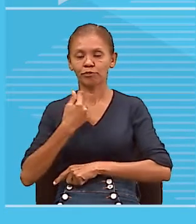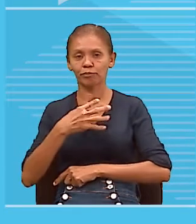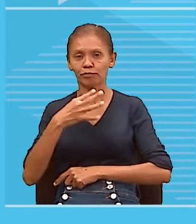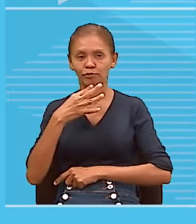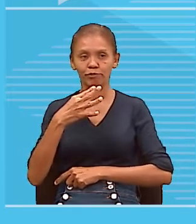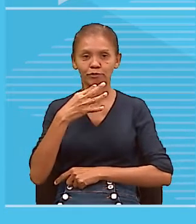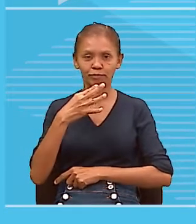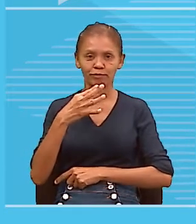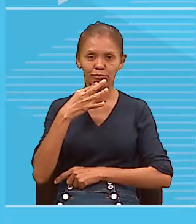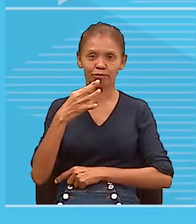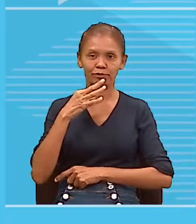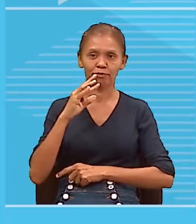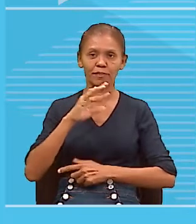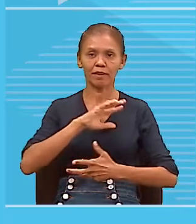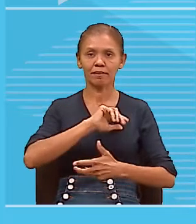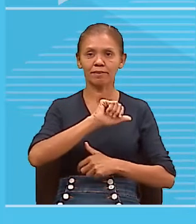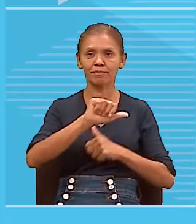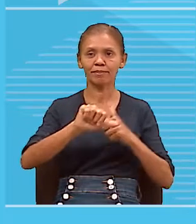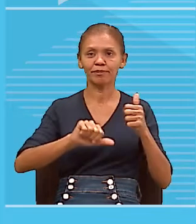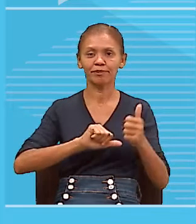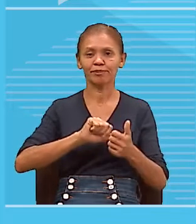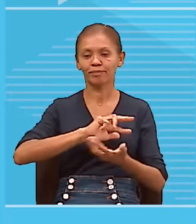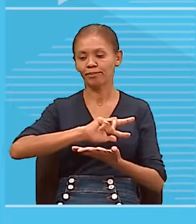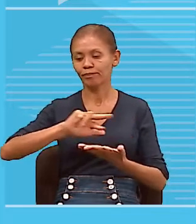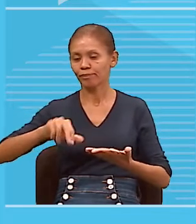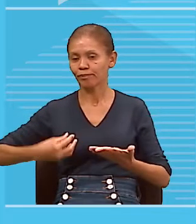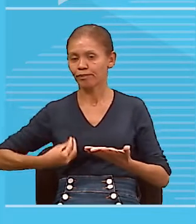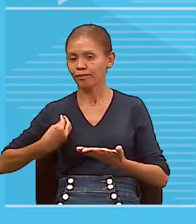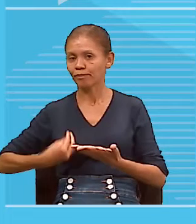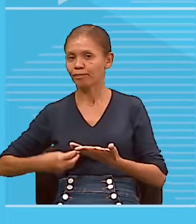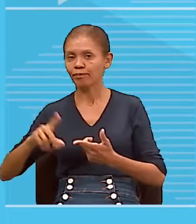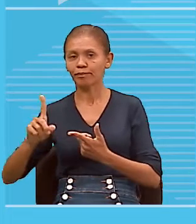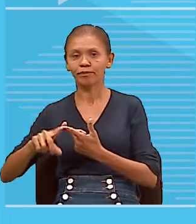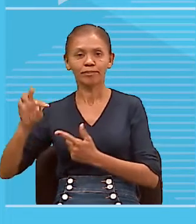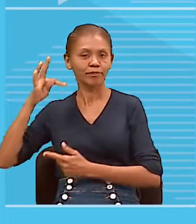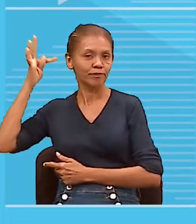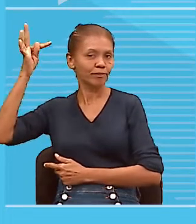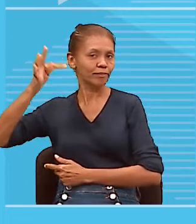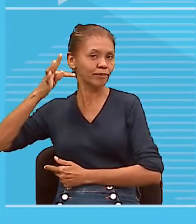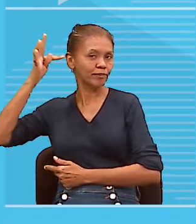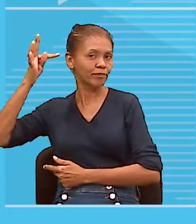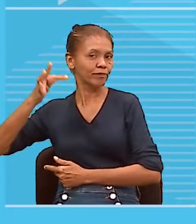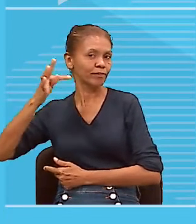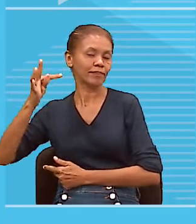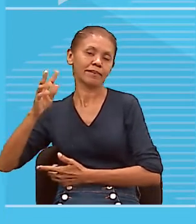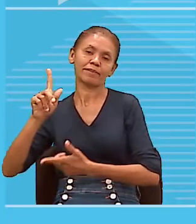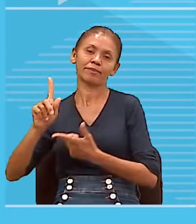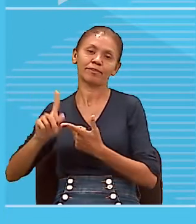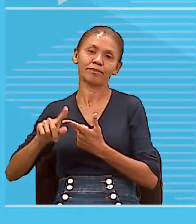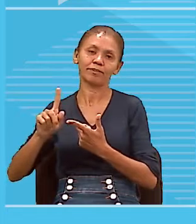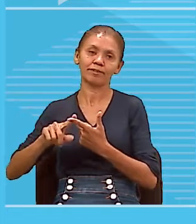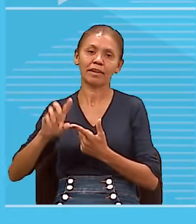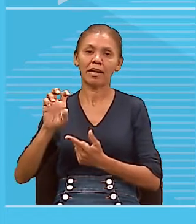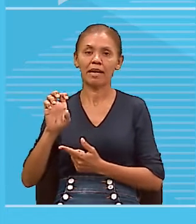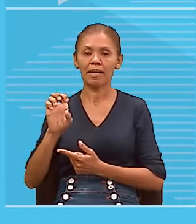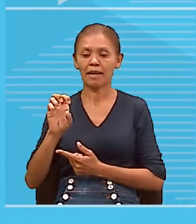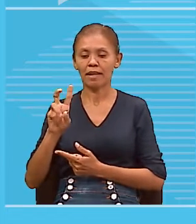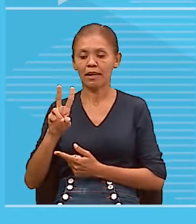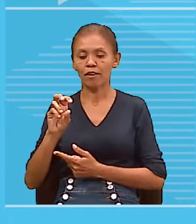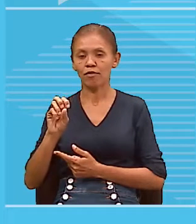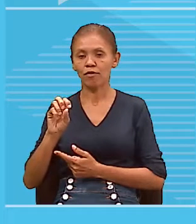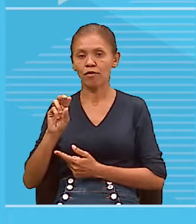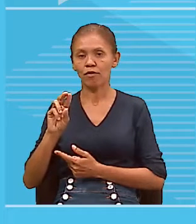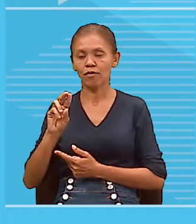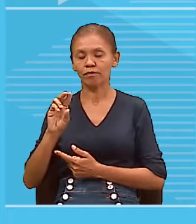das espécies a gente conhece as teorias sobre as evoluções né A evolução das